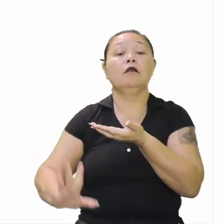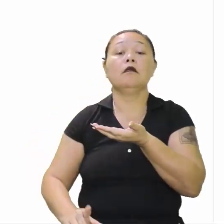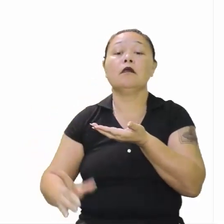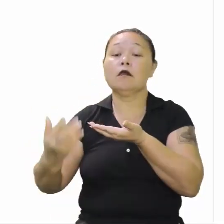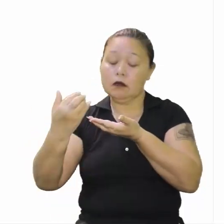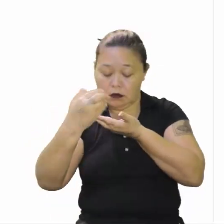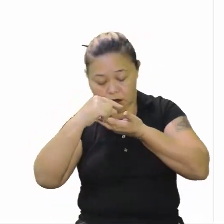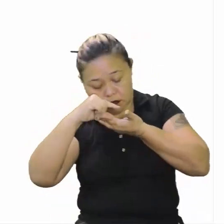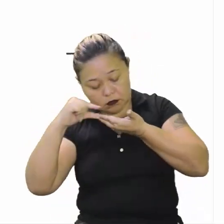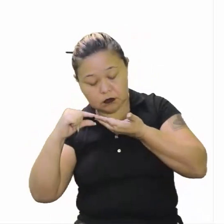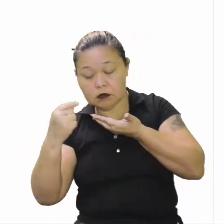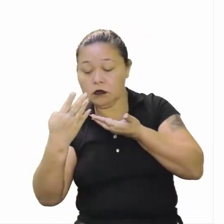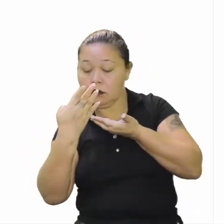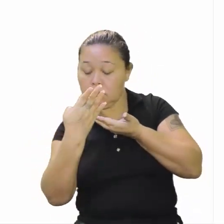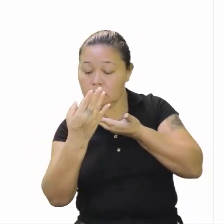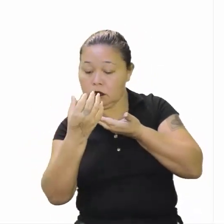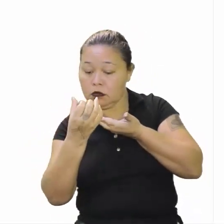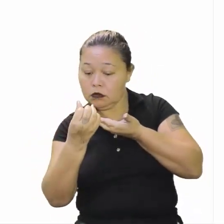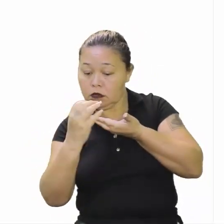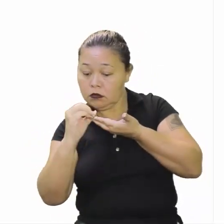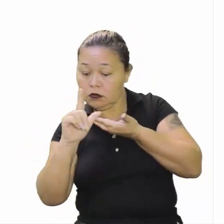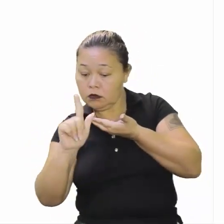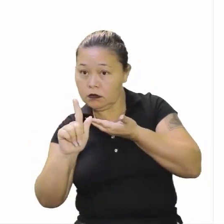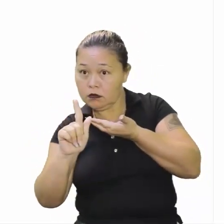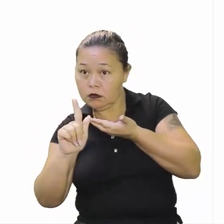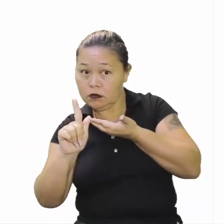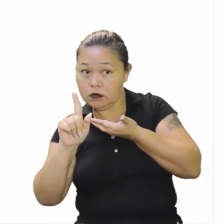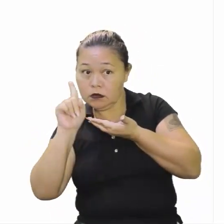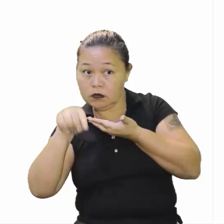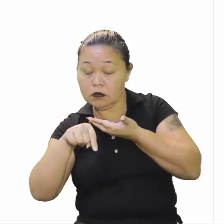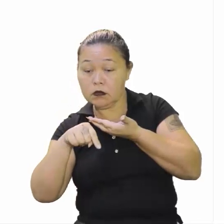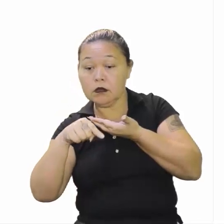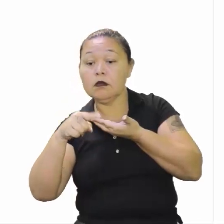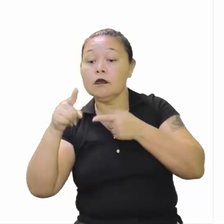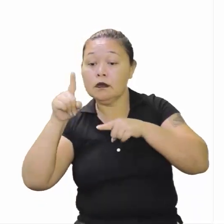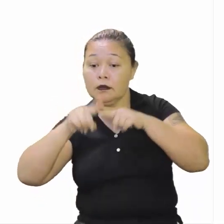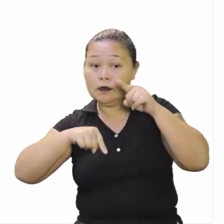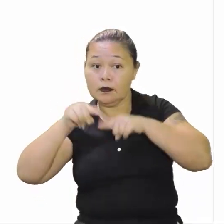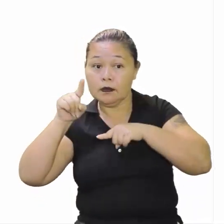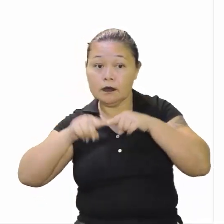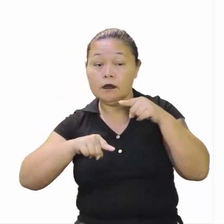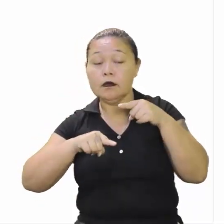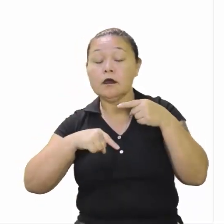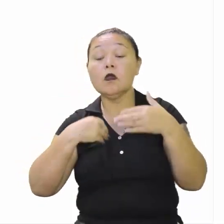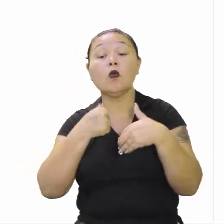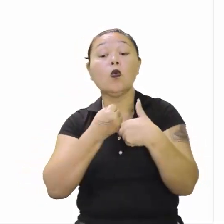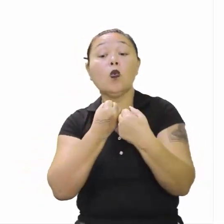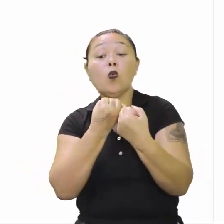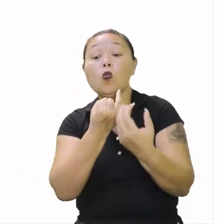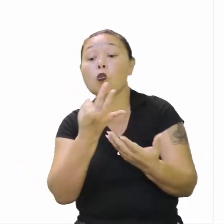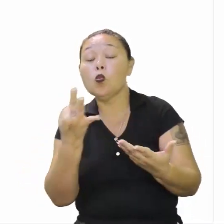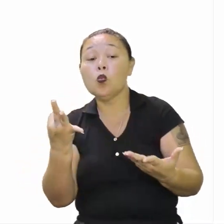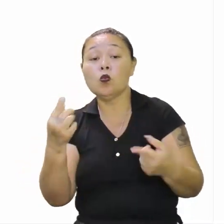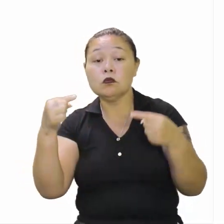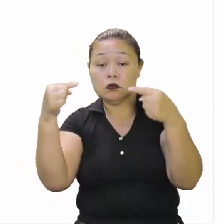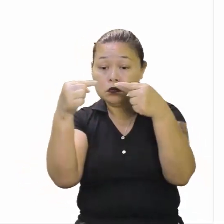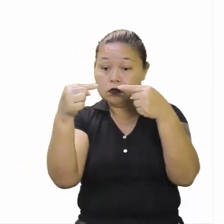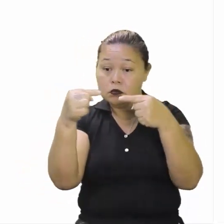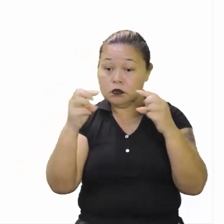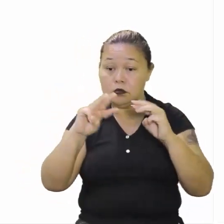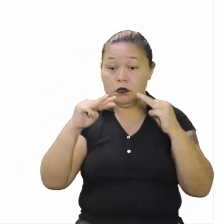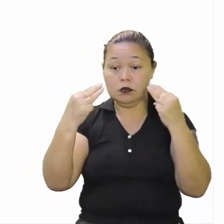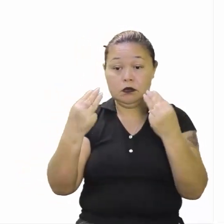informa que contém 460 gramas do produto. A quanto